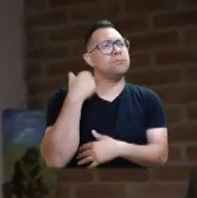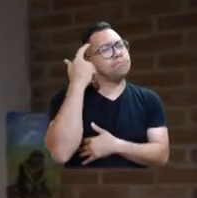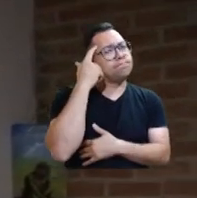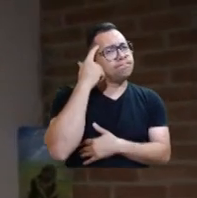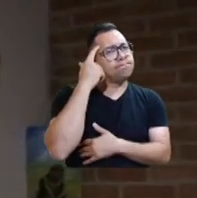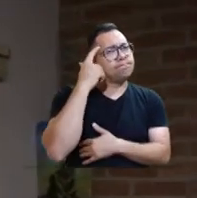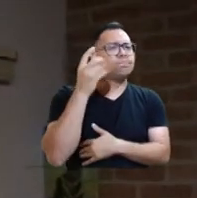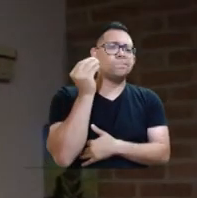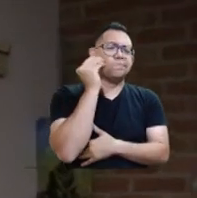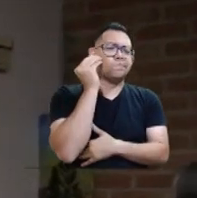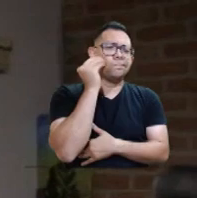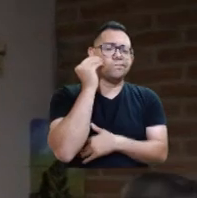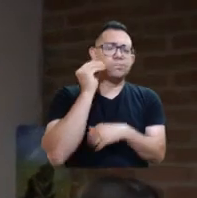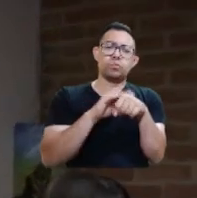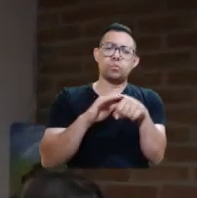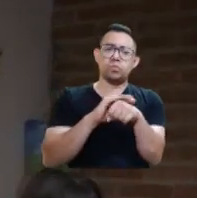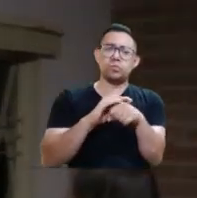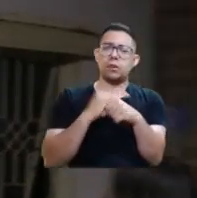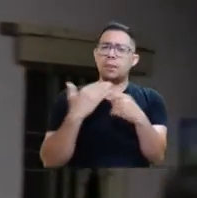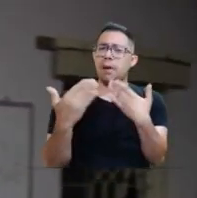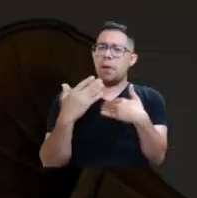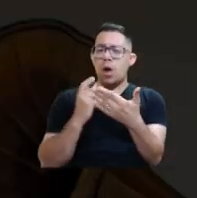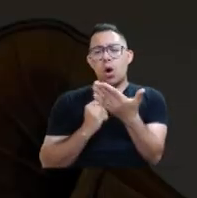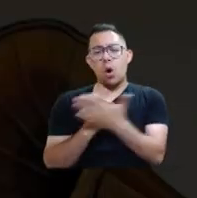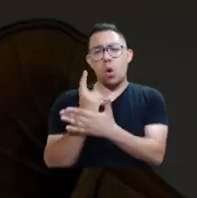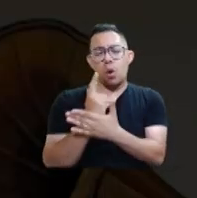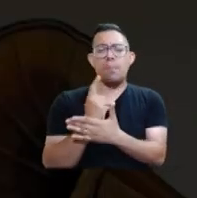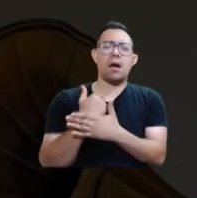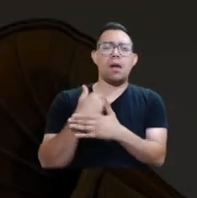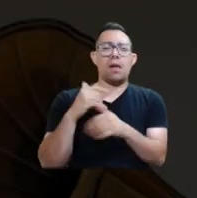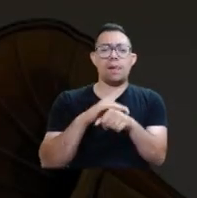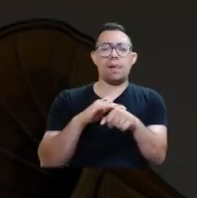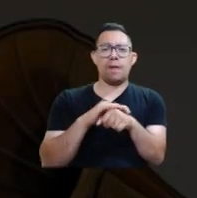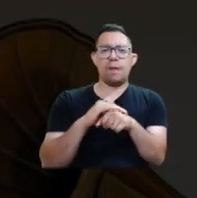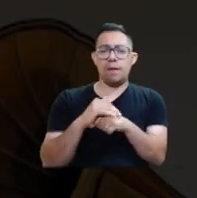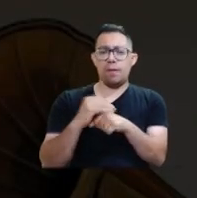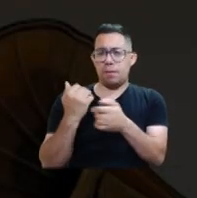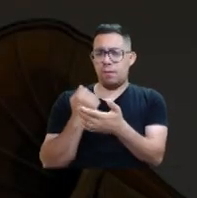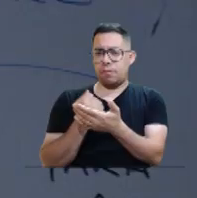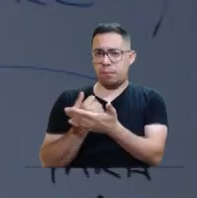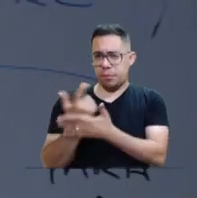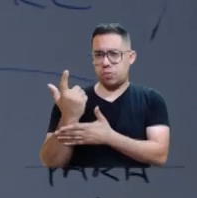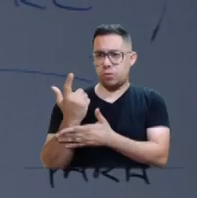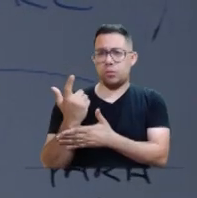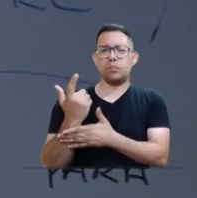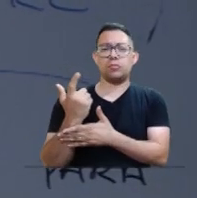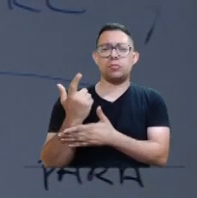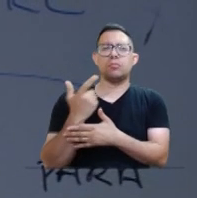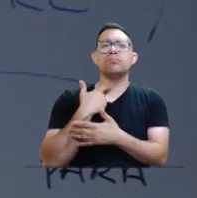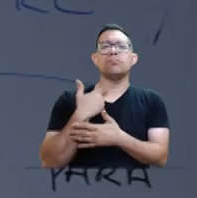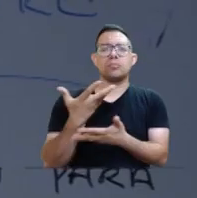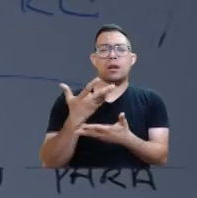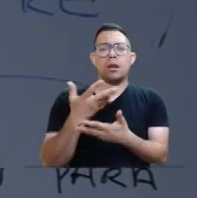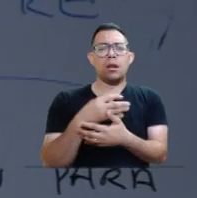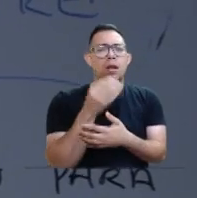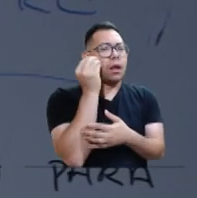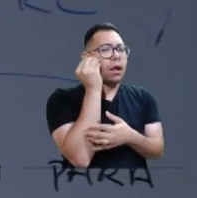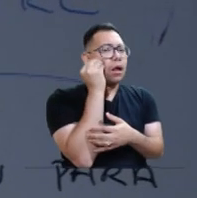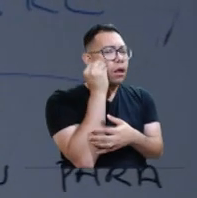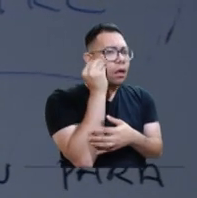Pirata. Aí eu falei, diabo, eu vou lá falar com vocês, quem sabe a gente compra dele, ou qualquer coisa assim, né? Aí ele falou, fica aí, fazer